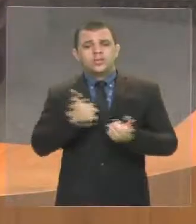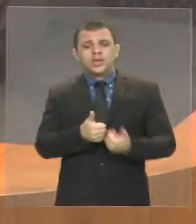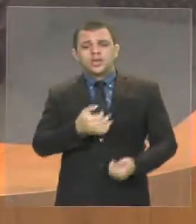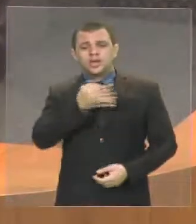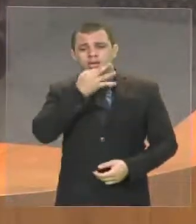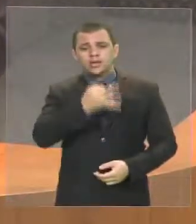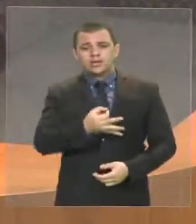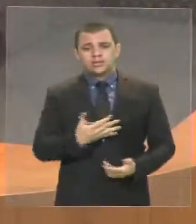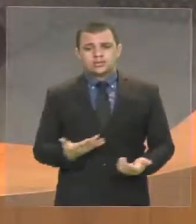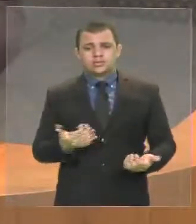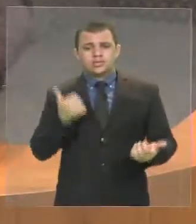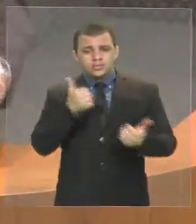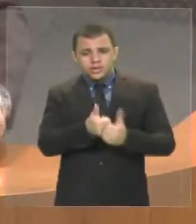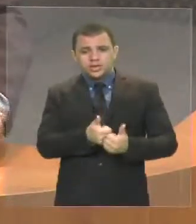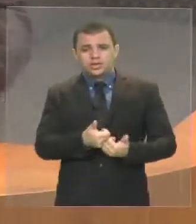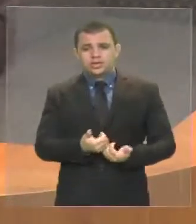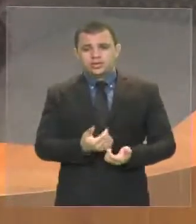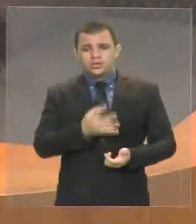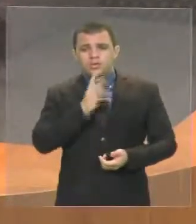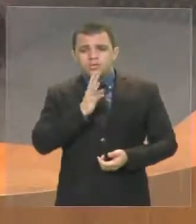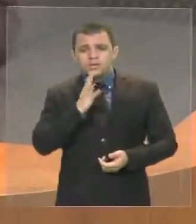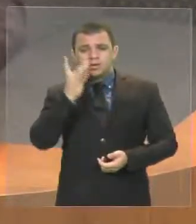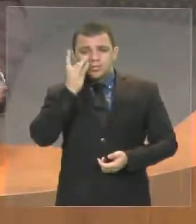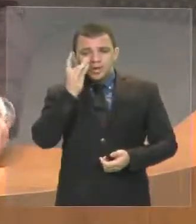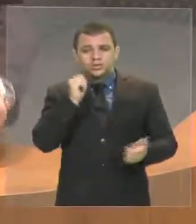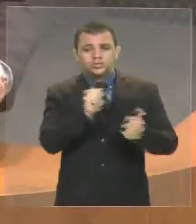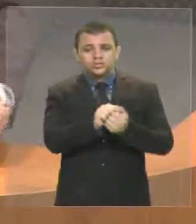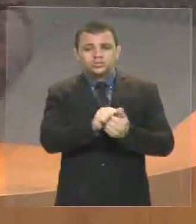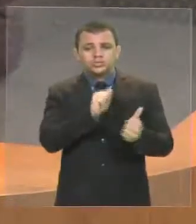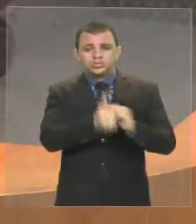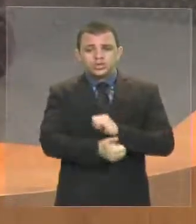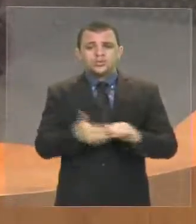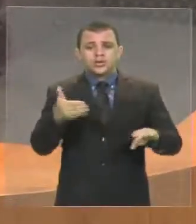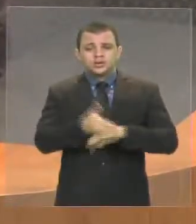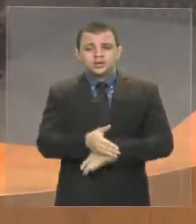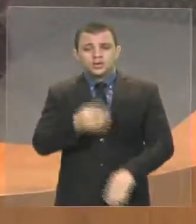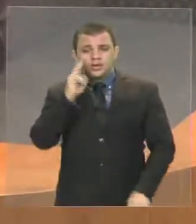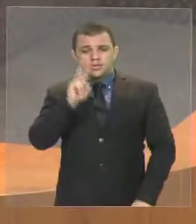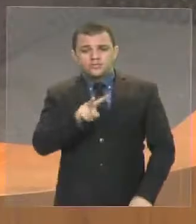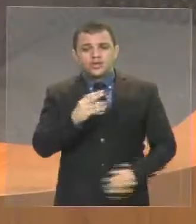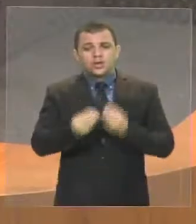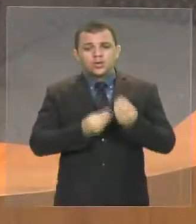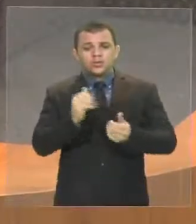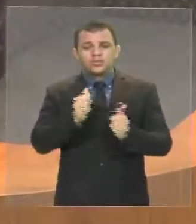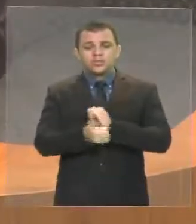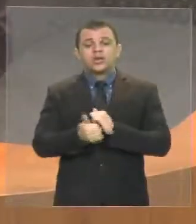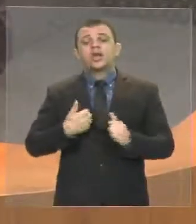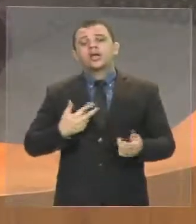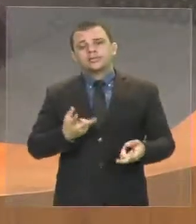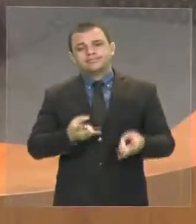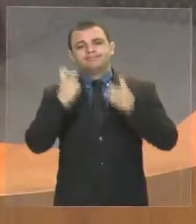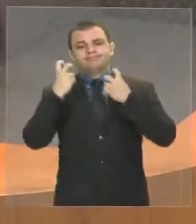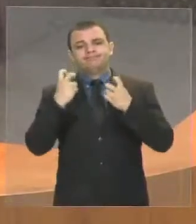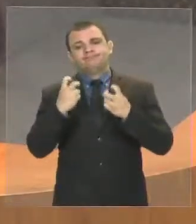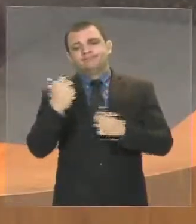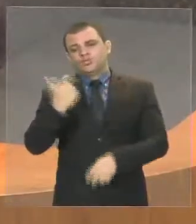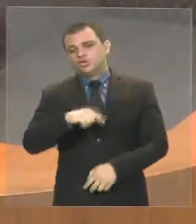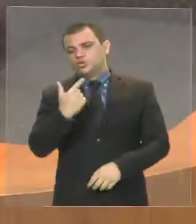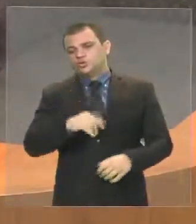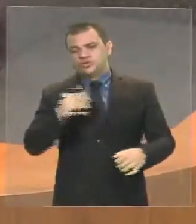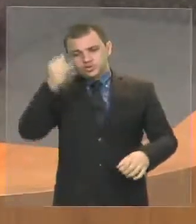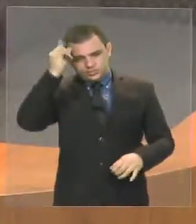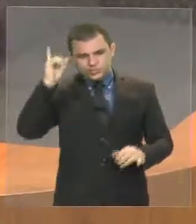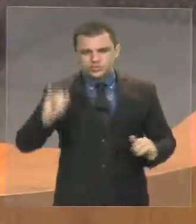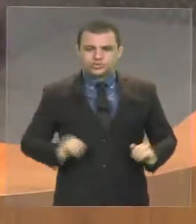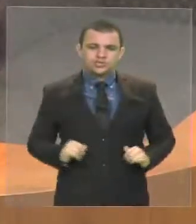de prioridade, junto ali ao esporte, participando, vendo, porque realmente eles vão constatar que não existem esses maus tratos